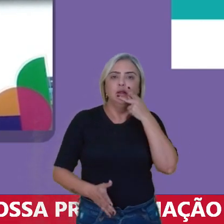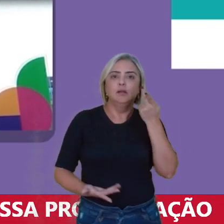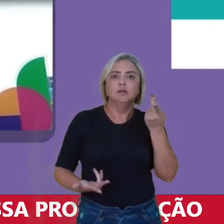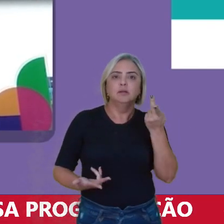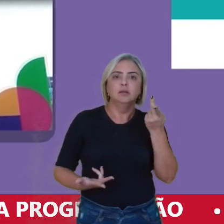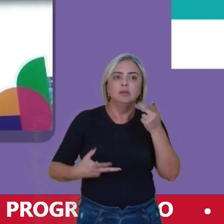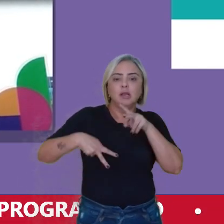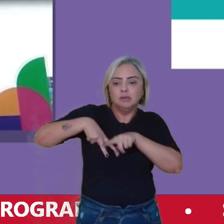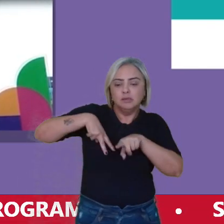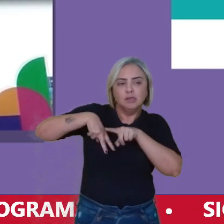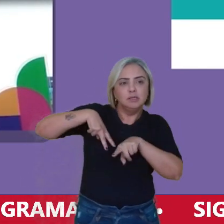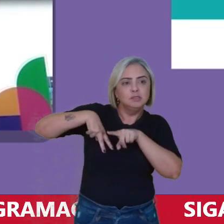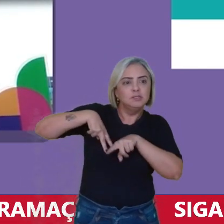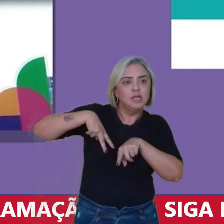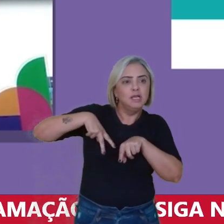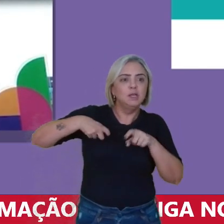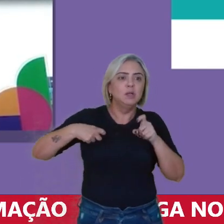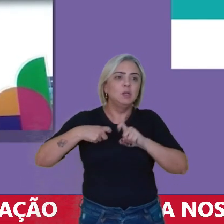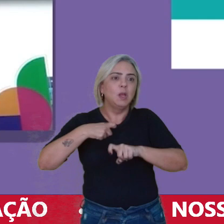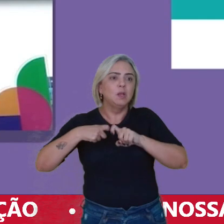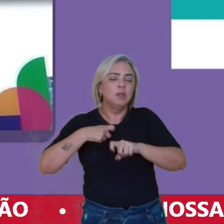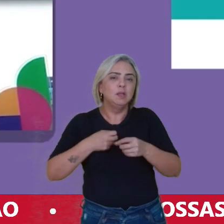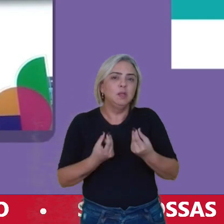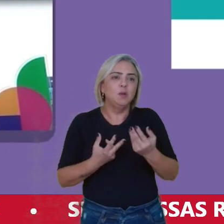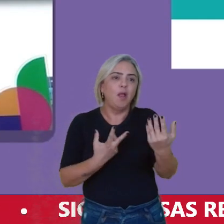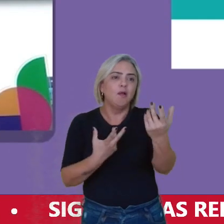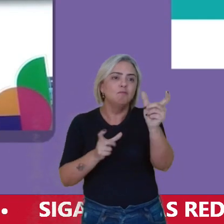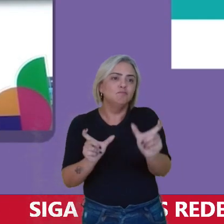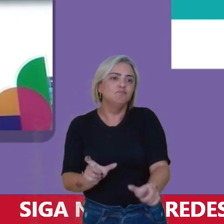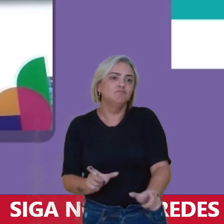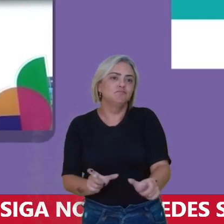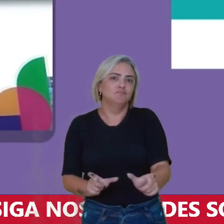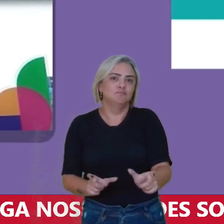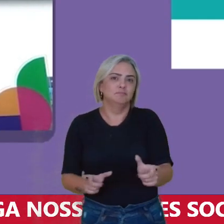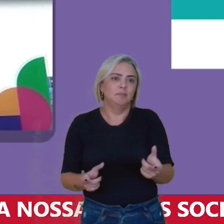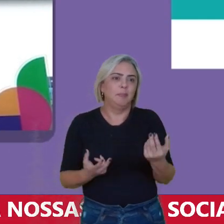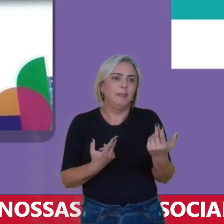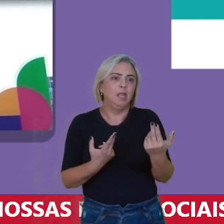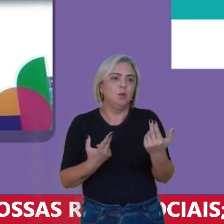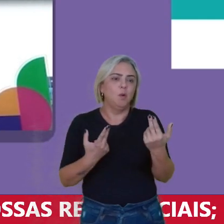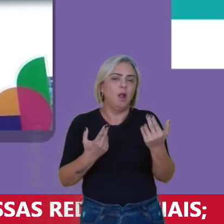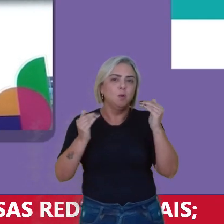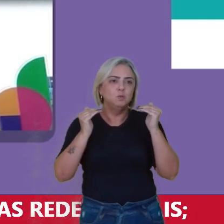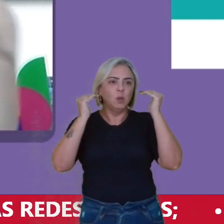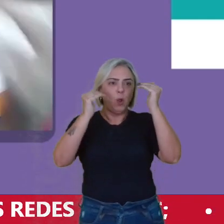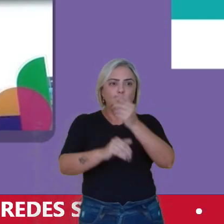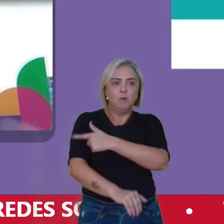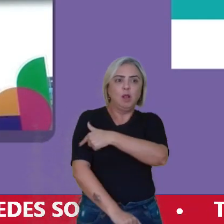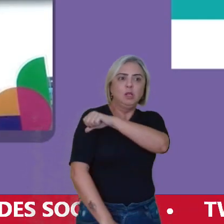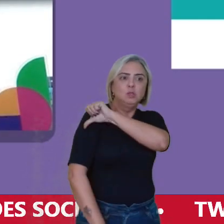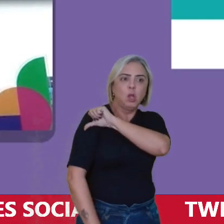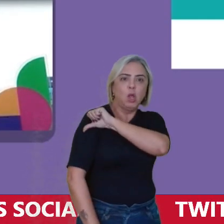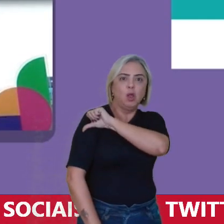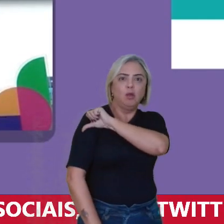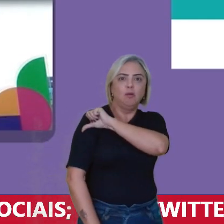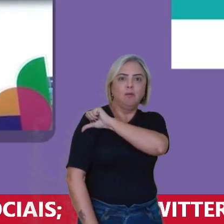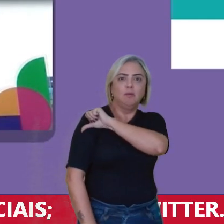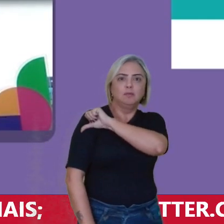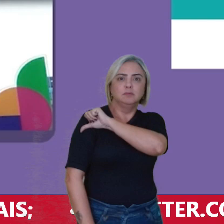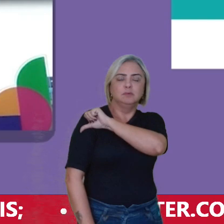gênero e sexualidade da mesma forma que a gente fala no ensino fundamental, a gente vai falar no